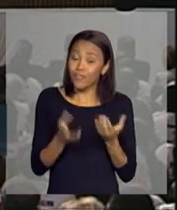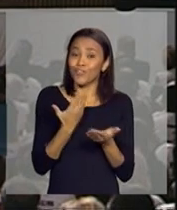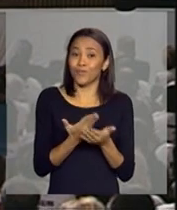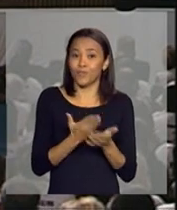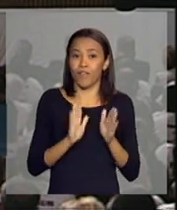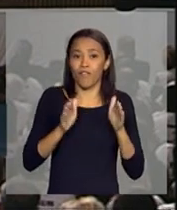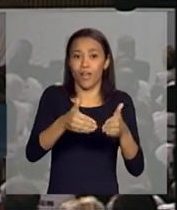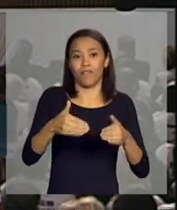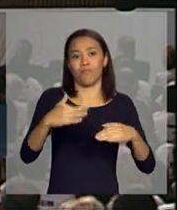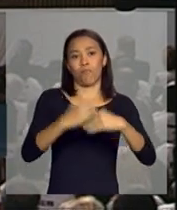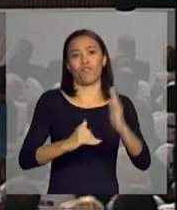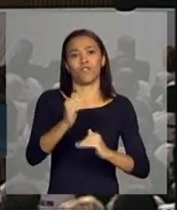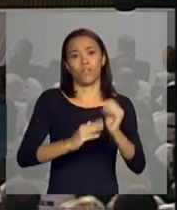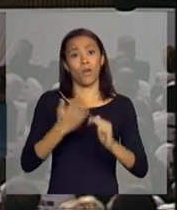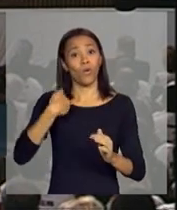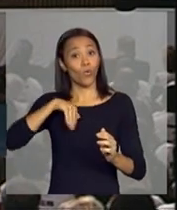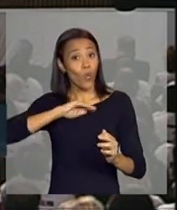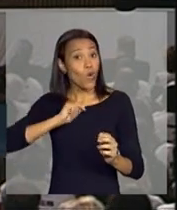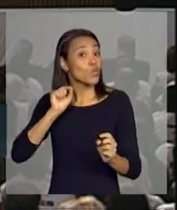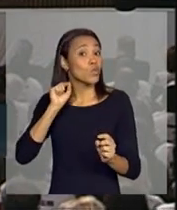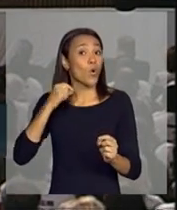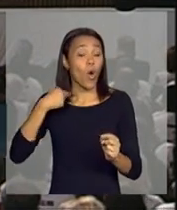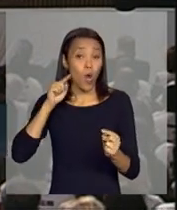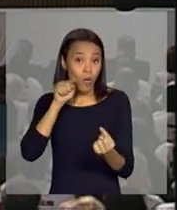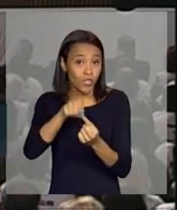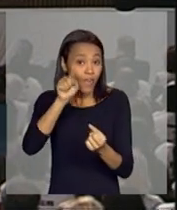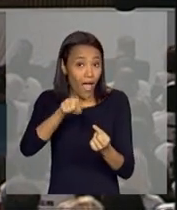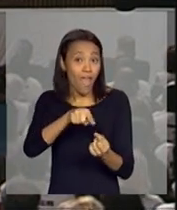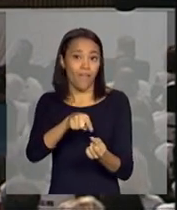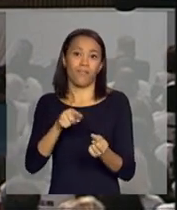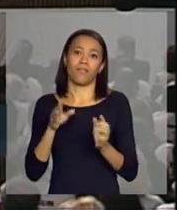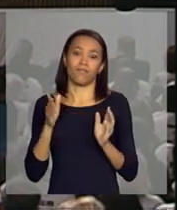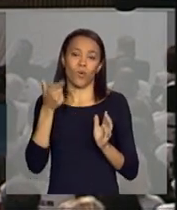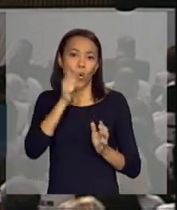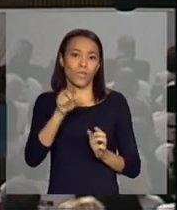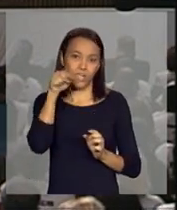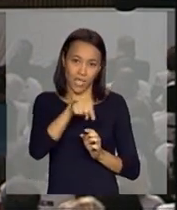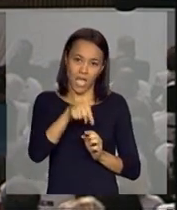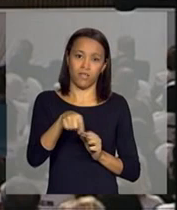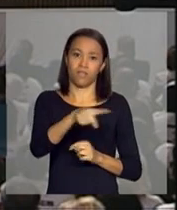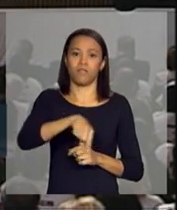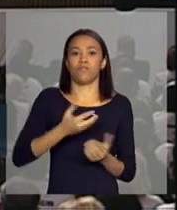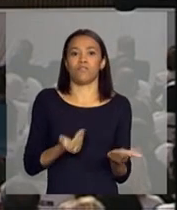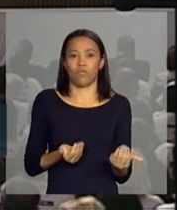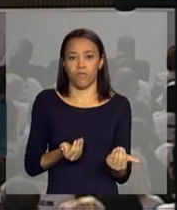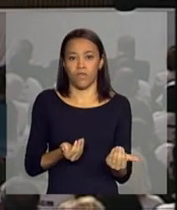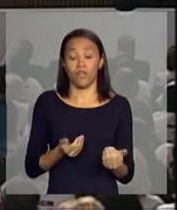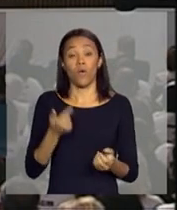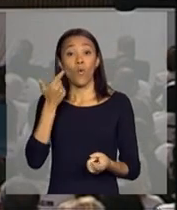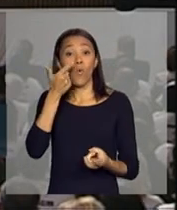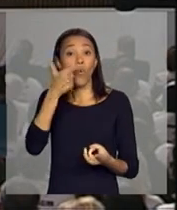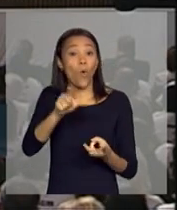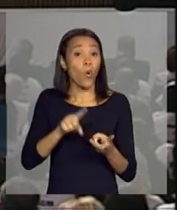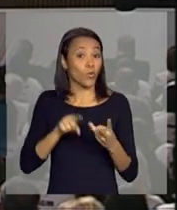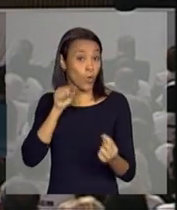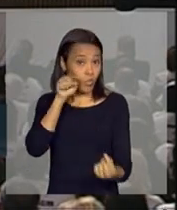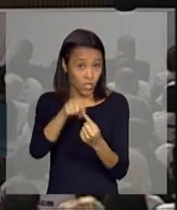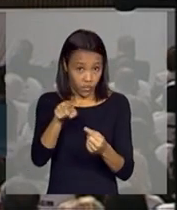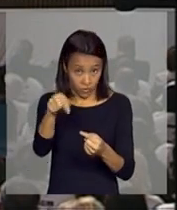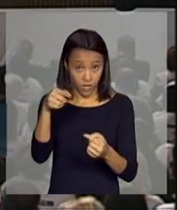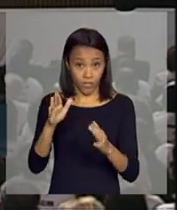profissional. E o nosso próximo passo é exatamente em direção a esse conjunto de jovens. O outro objetivo que a senhora